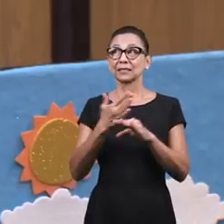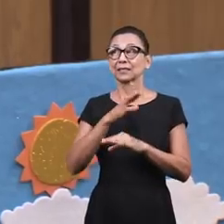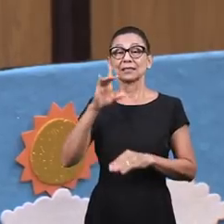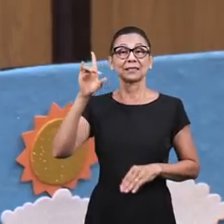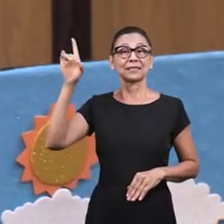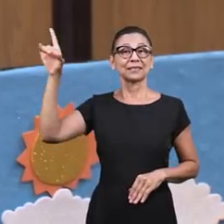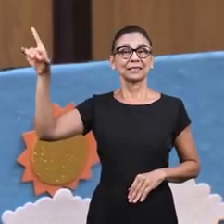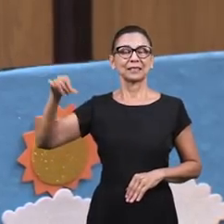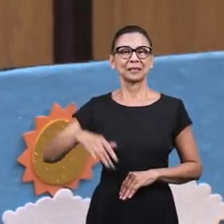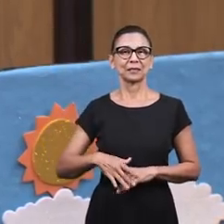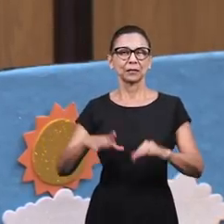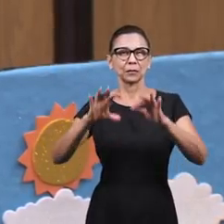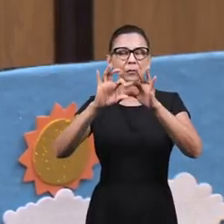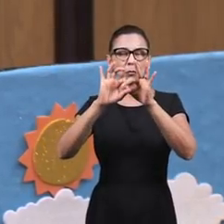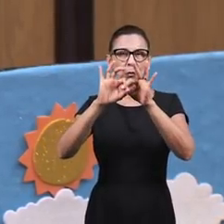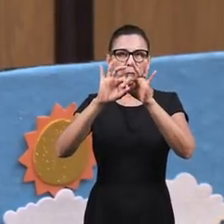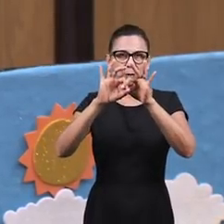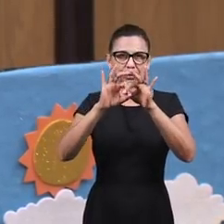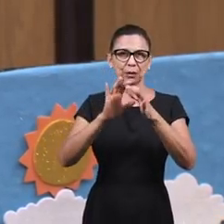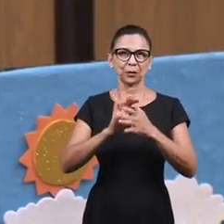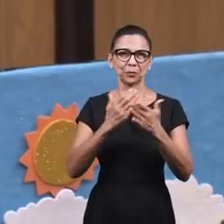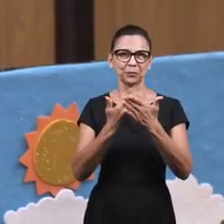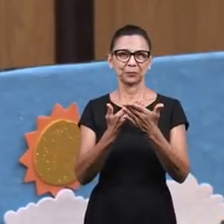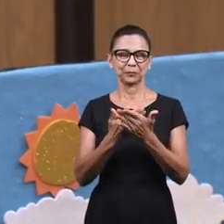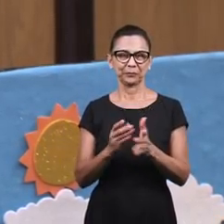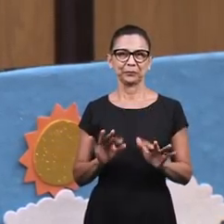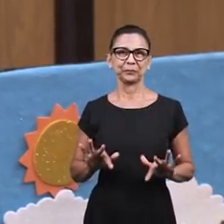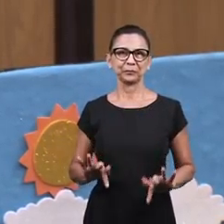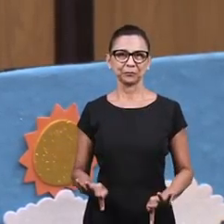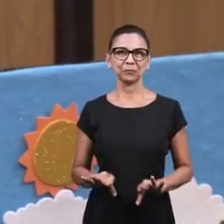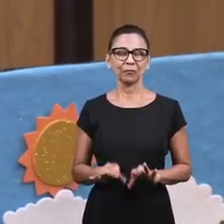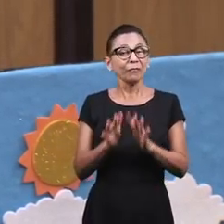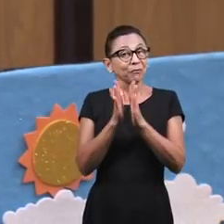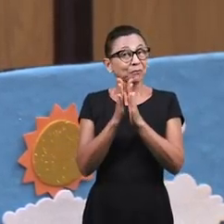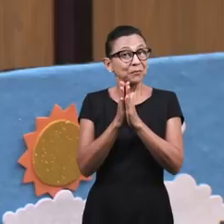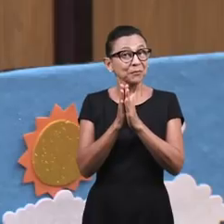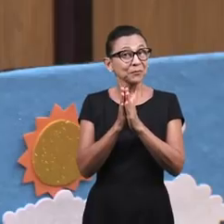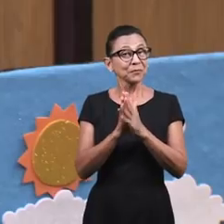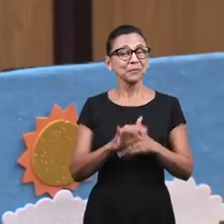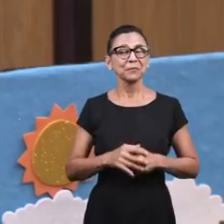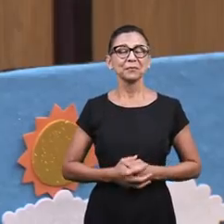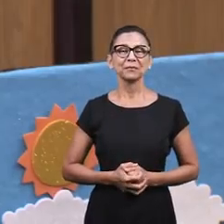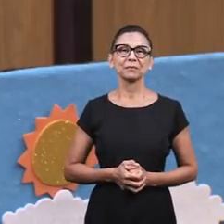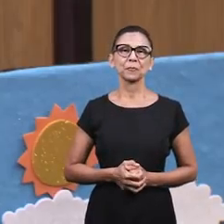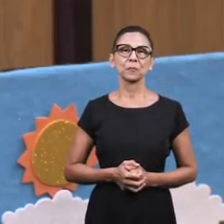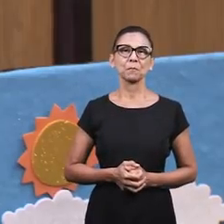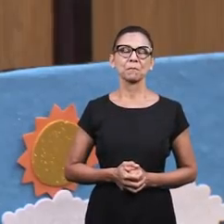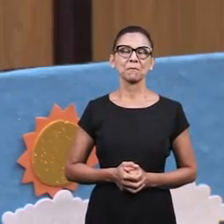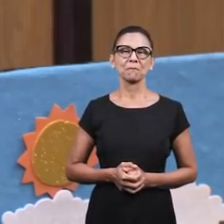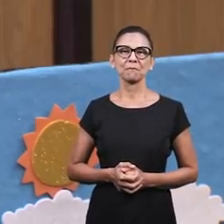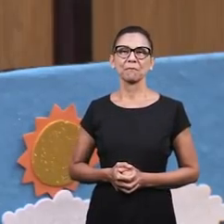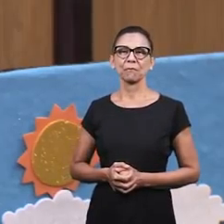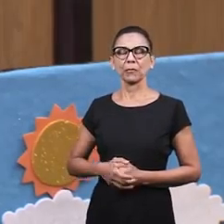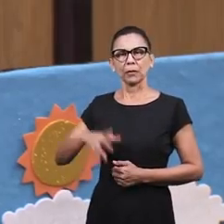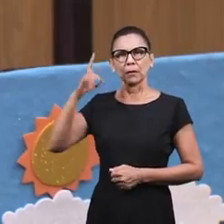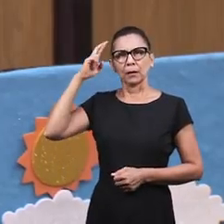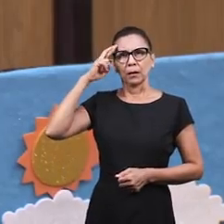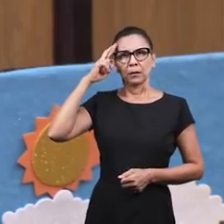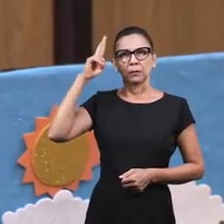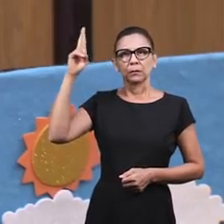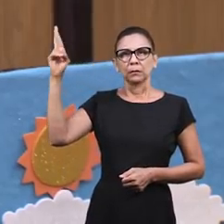glórias a Deus vamos fechar os olhos para encerrarmos a aula Vamos fazer uma oração o